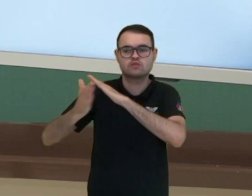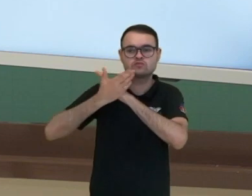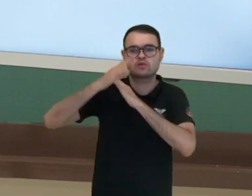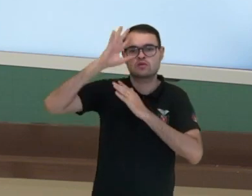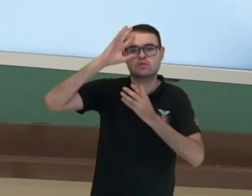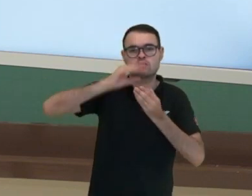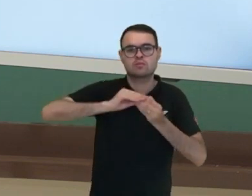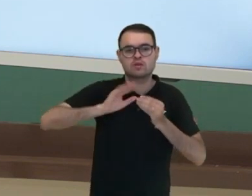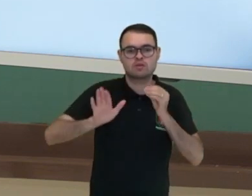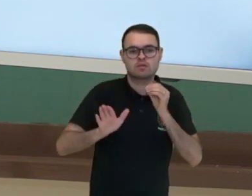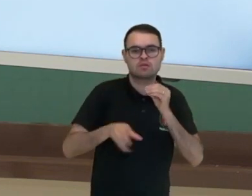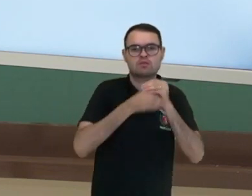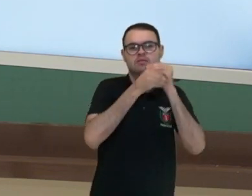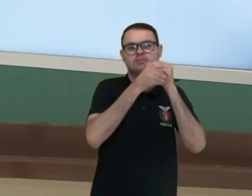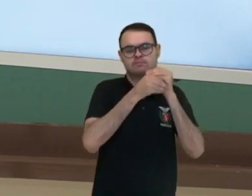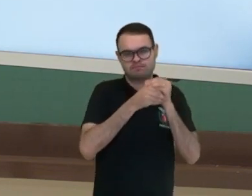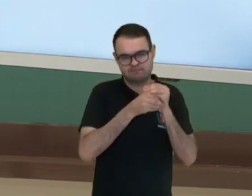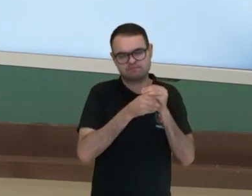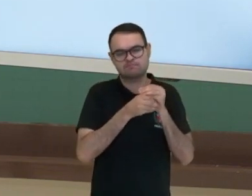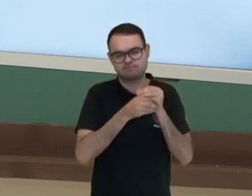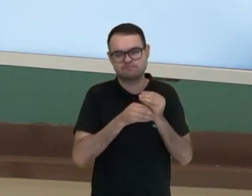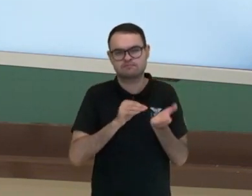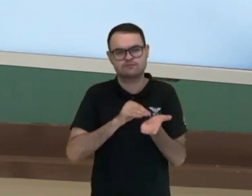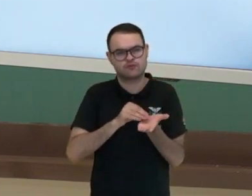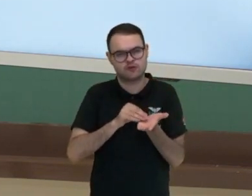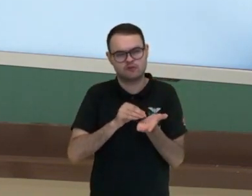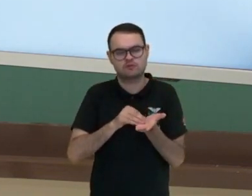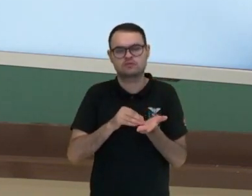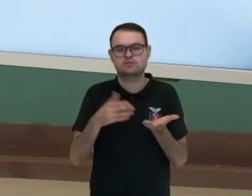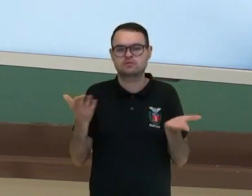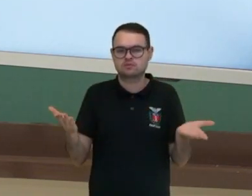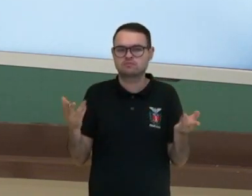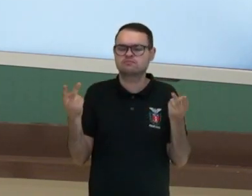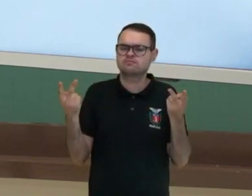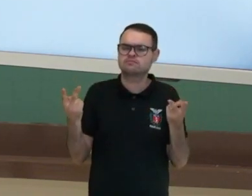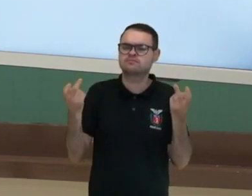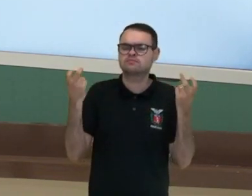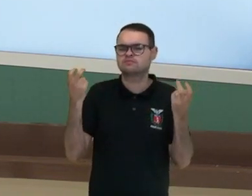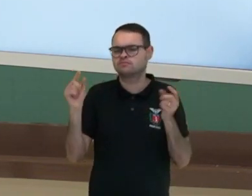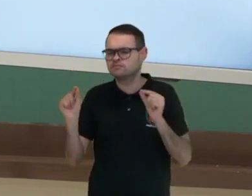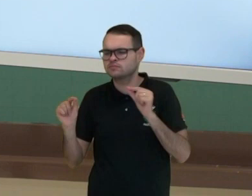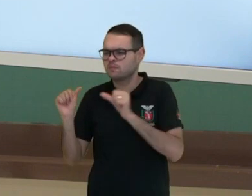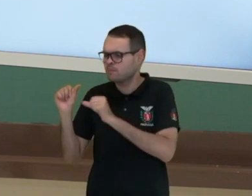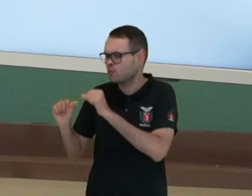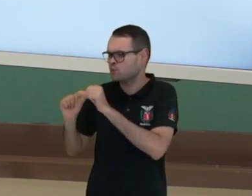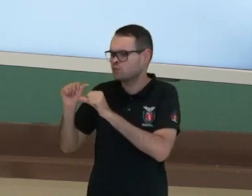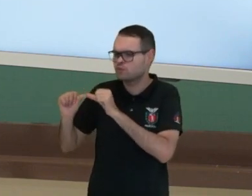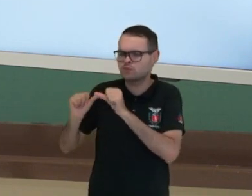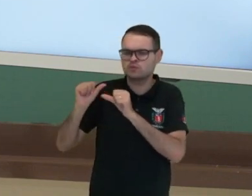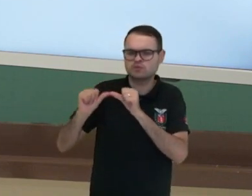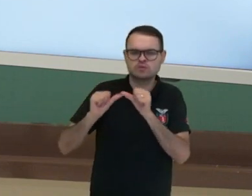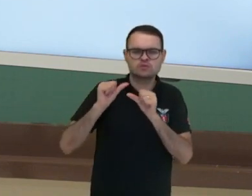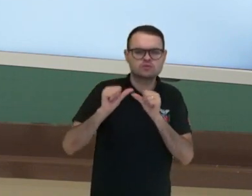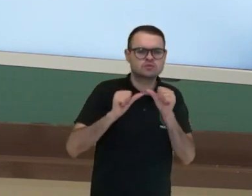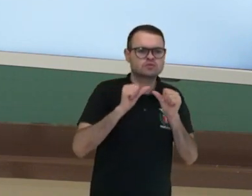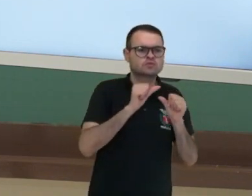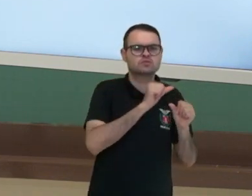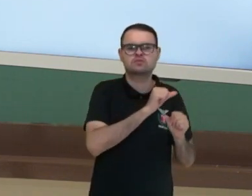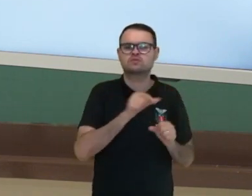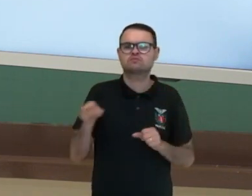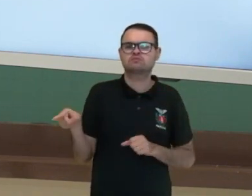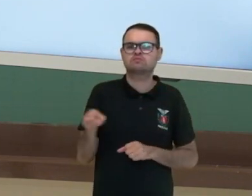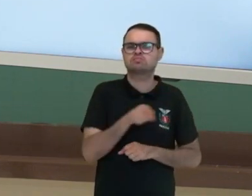a preencher essas lacunas, né? E ele vai percebendo essas mudanças, o historiador ele vai